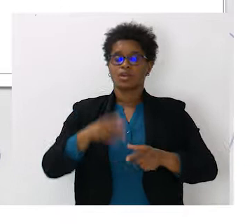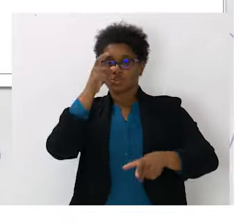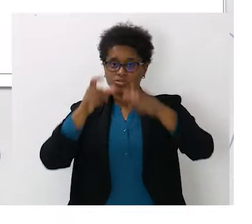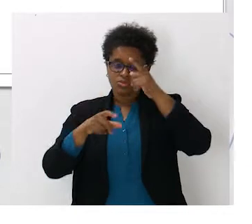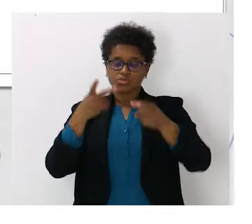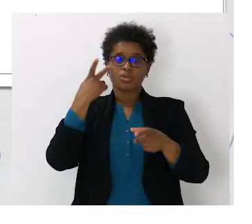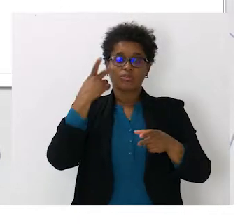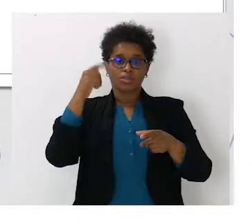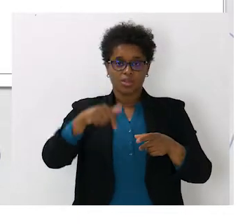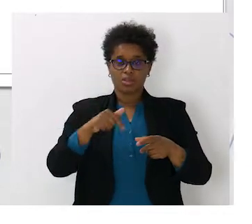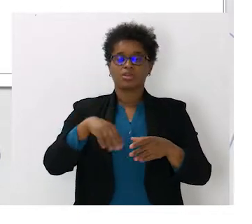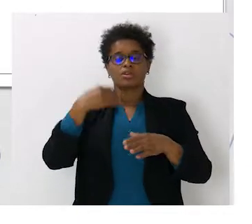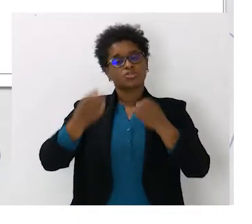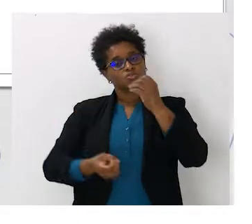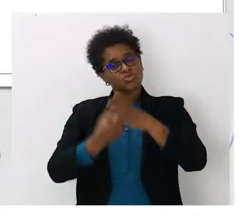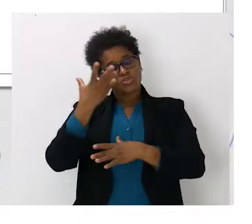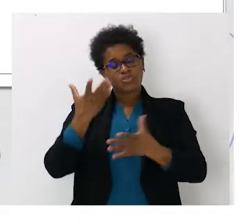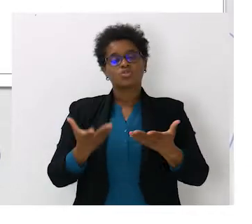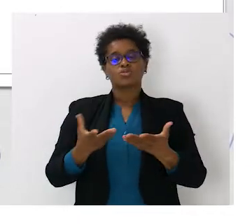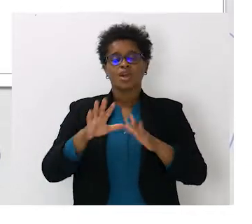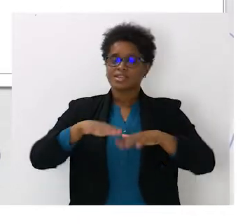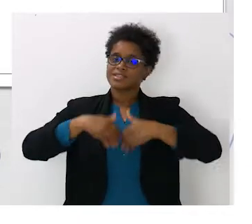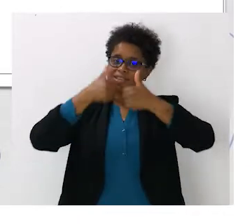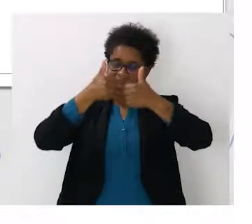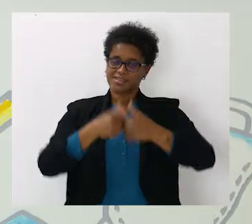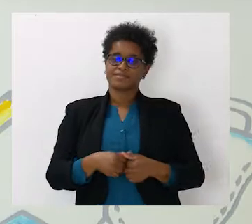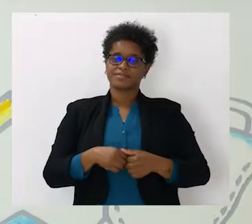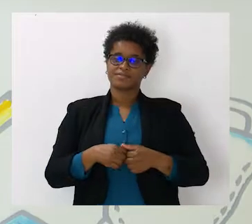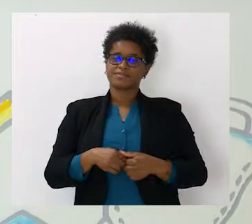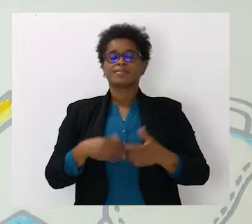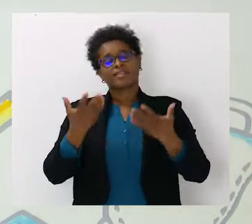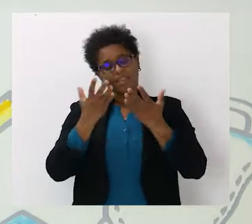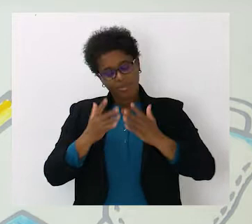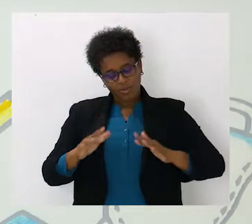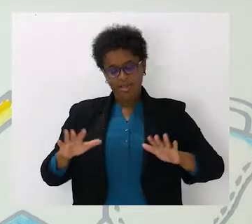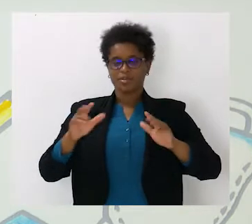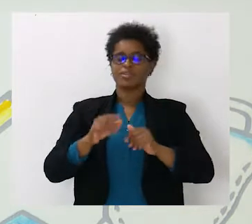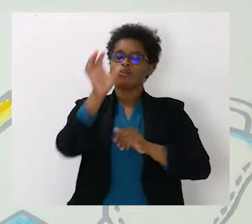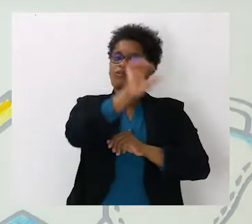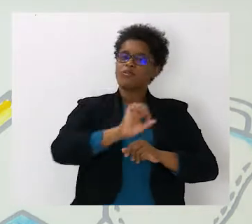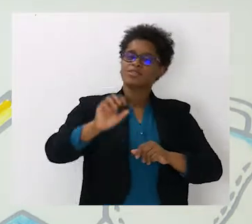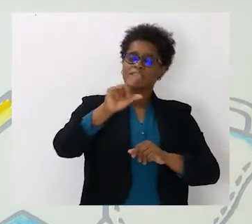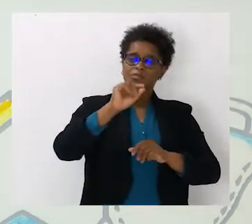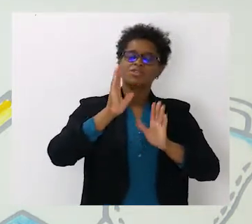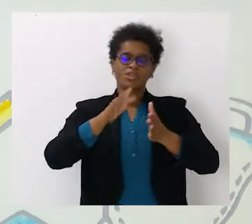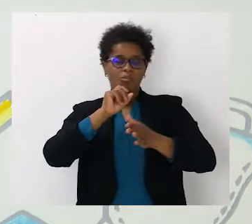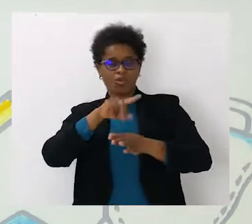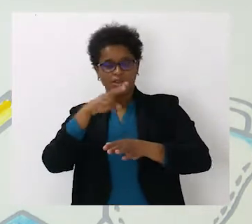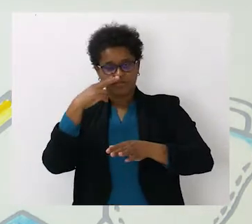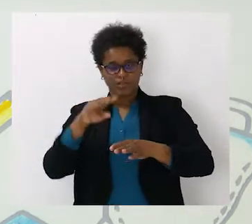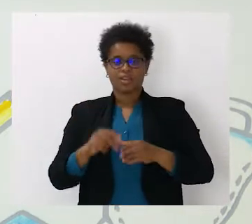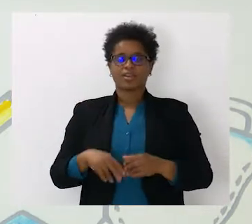população foi se aumentando e assim surgiram as cidades. Naturalmente, vocês também já podem